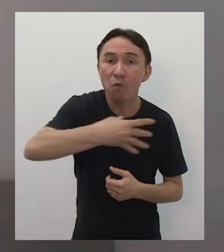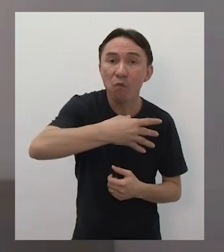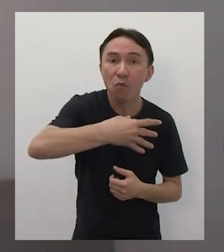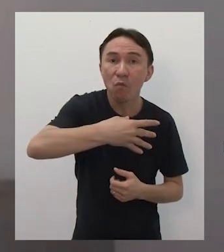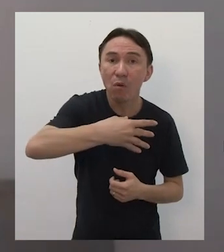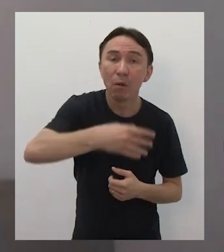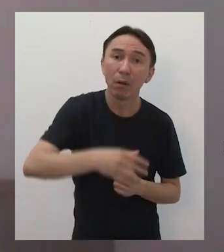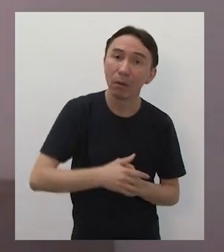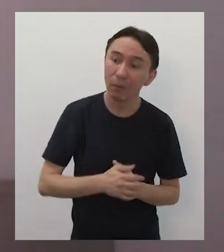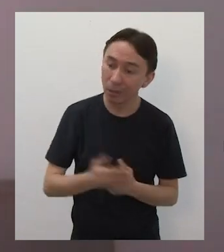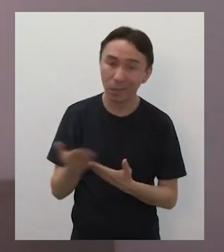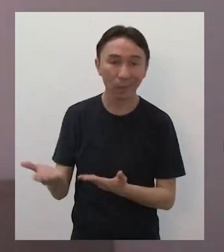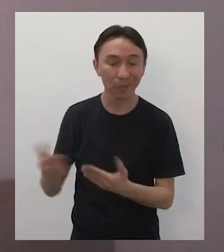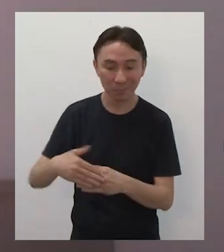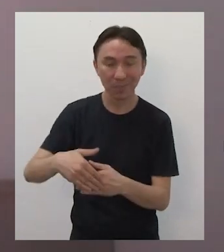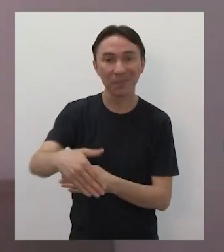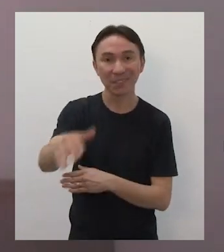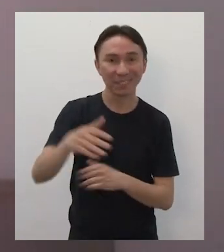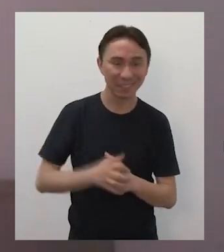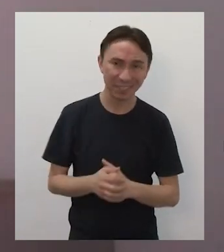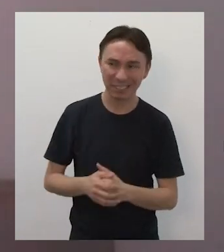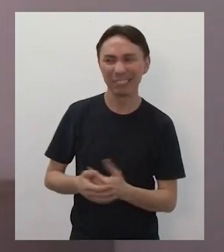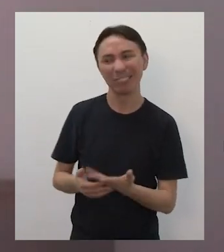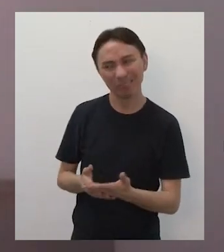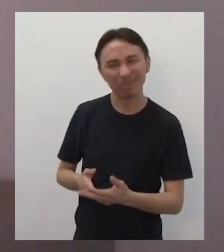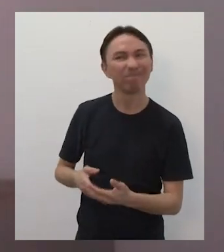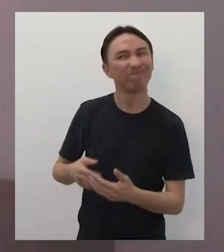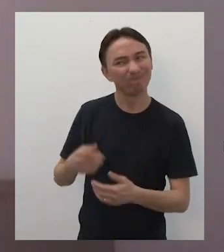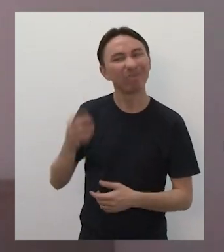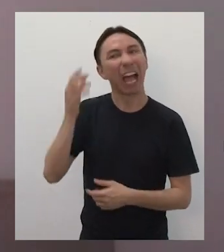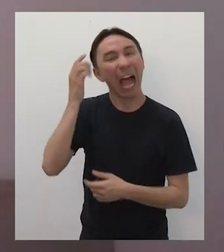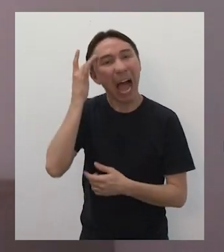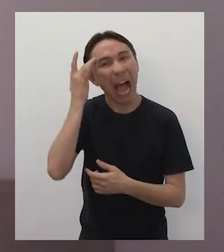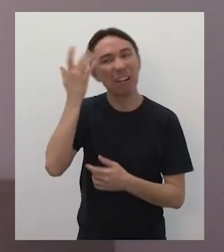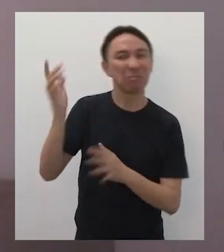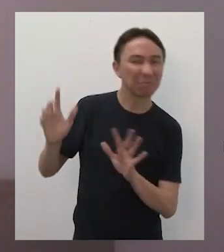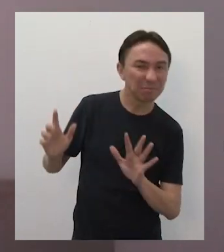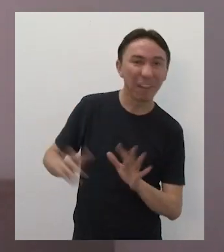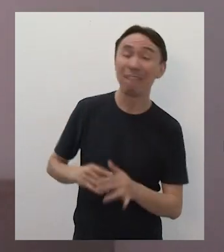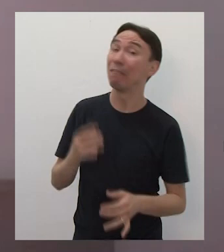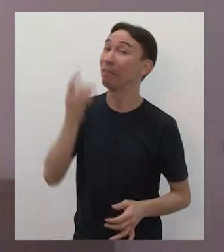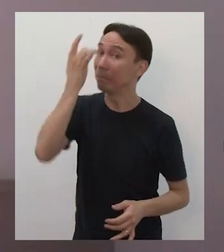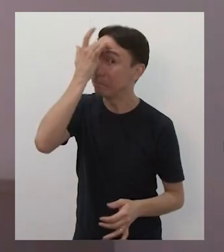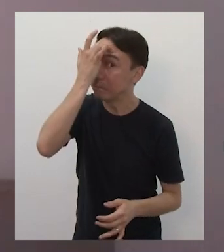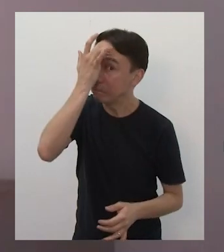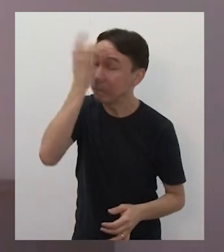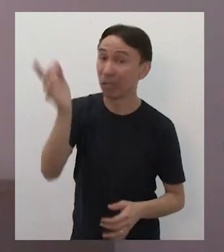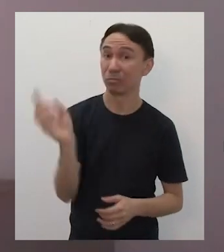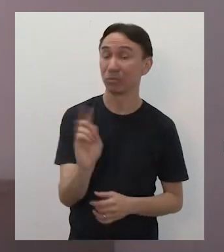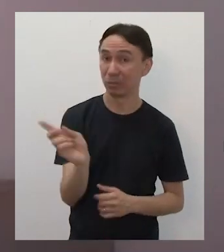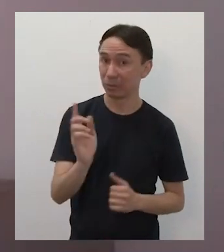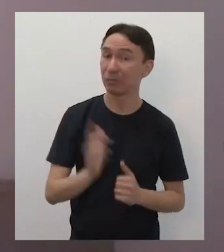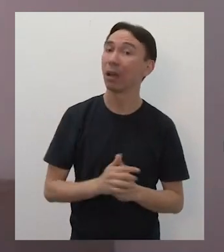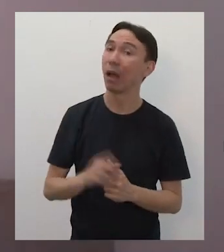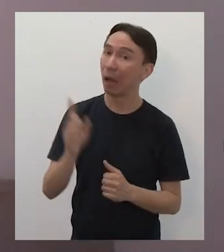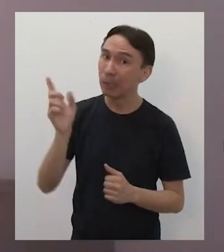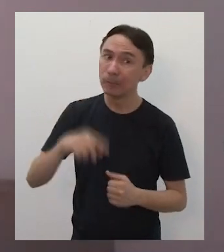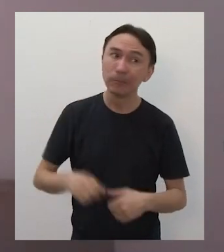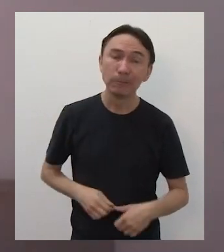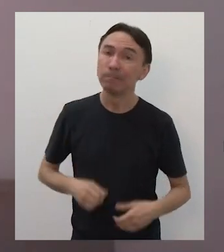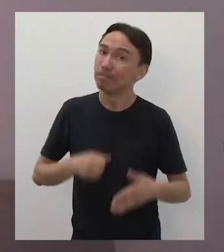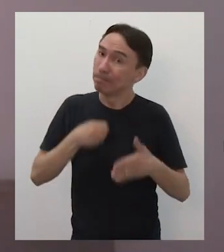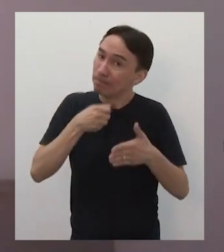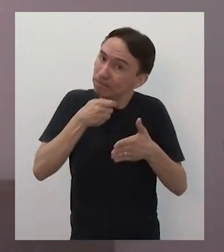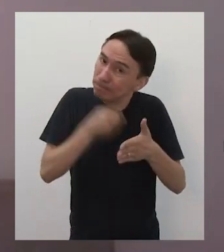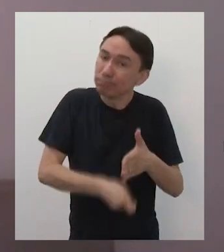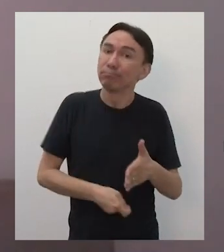não tenha sido fácil todas essas transições, tenha sido realmente desafiante, mas é muito